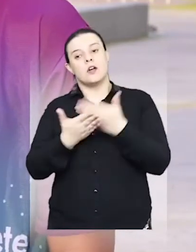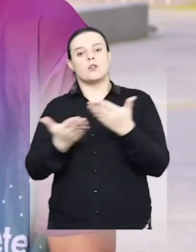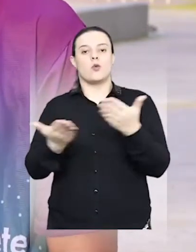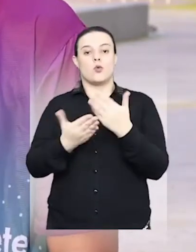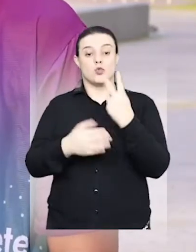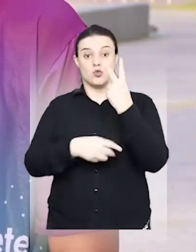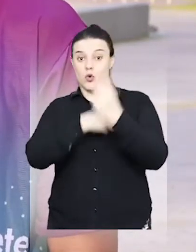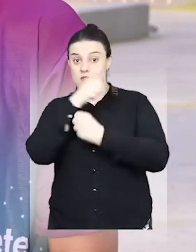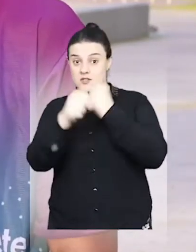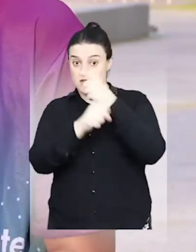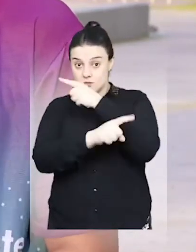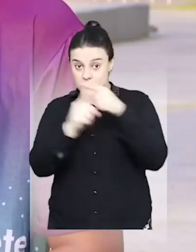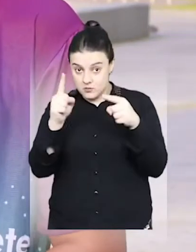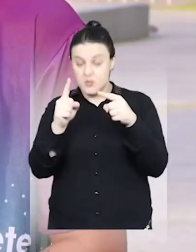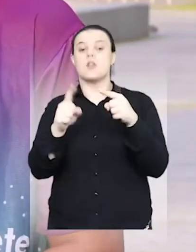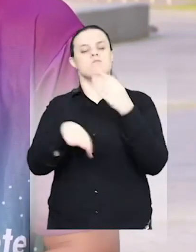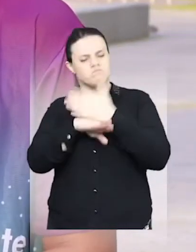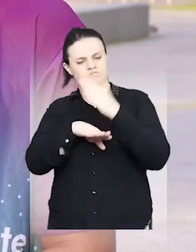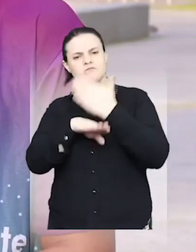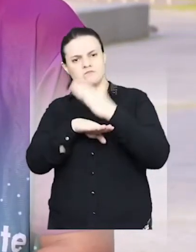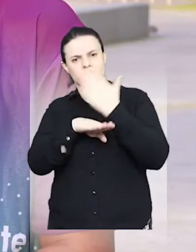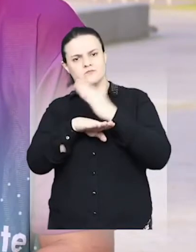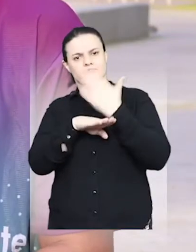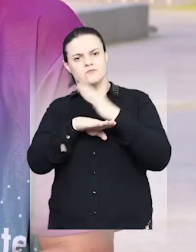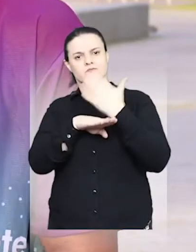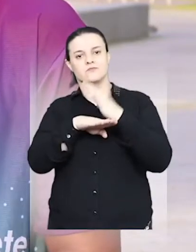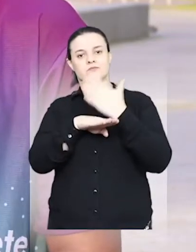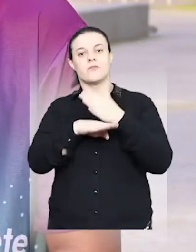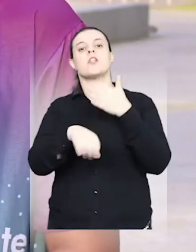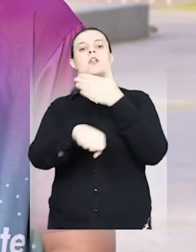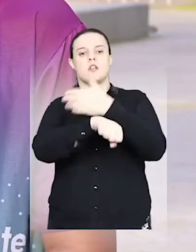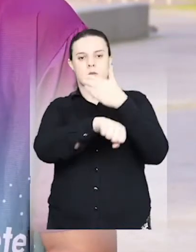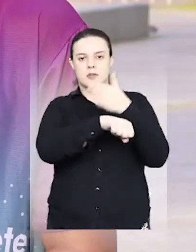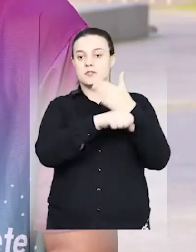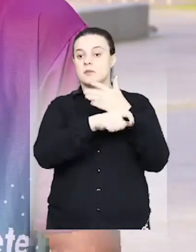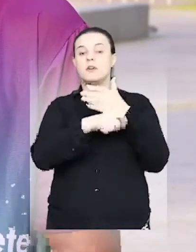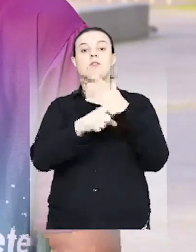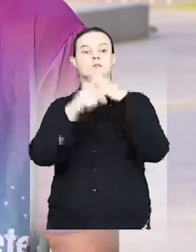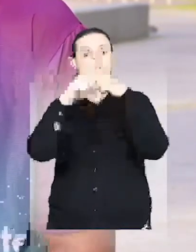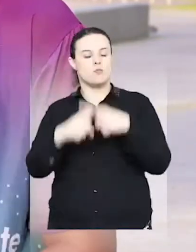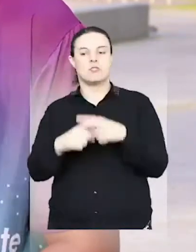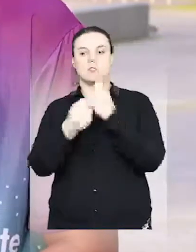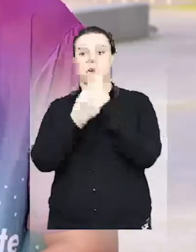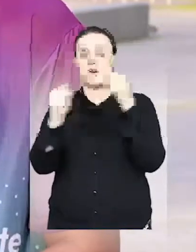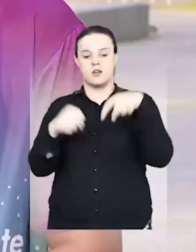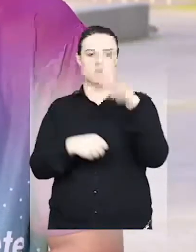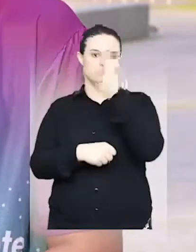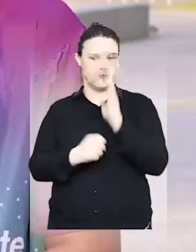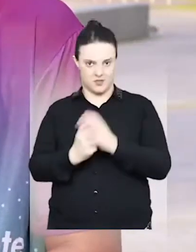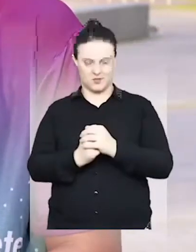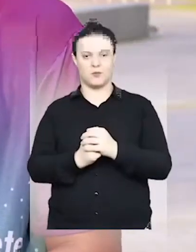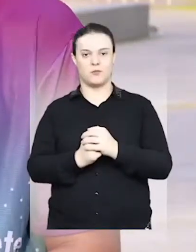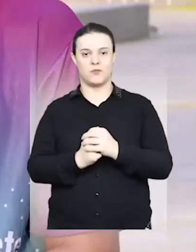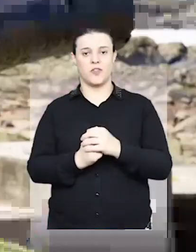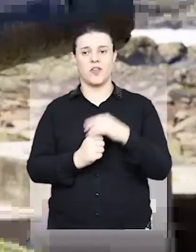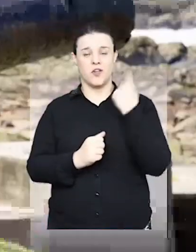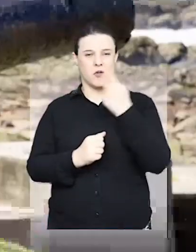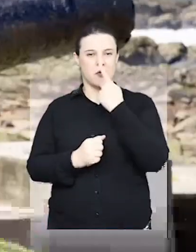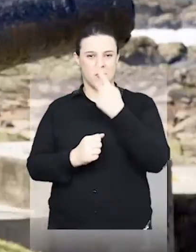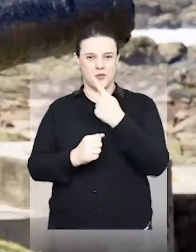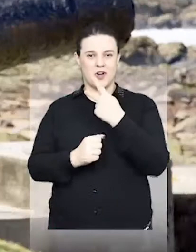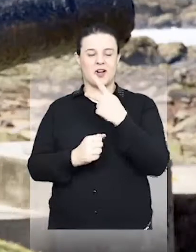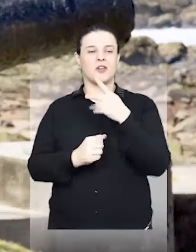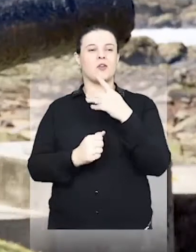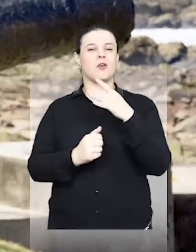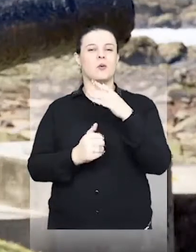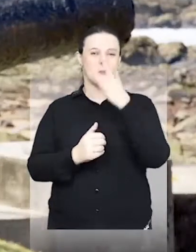nós estamos hoje aqui com 2 anos e meio praticando e participando das maiores competições aqui nacionais. Felipe. Eu falo